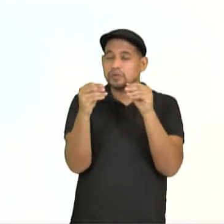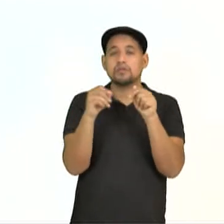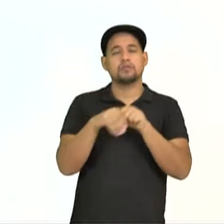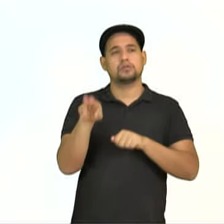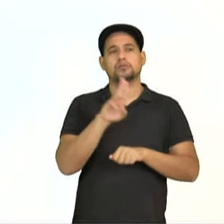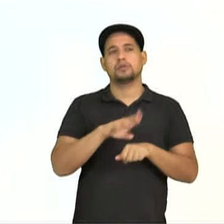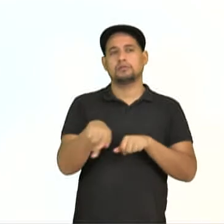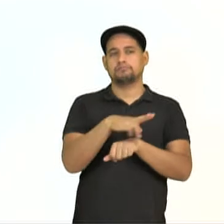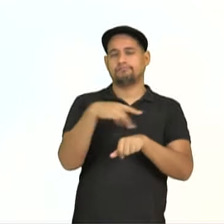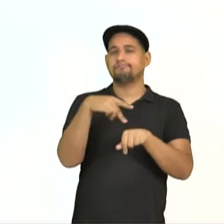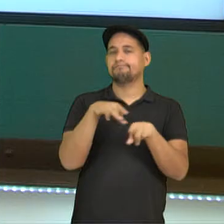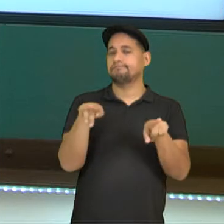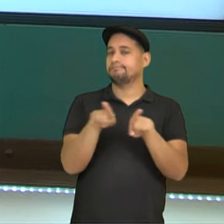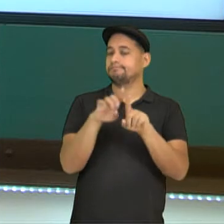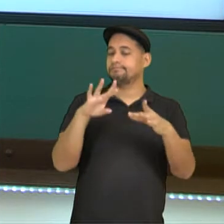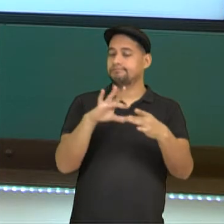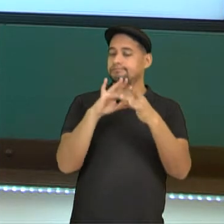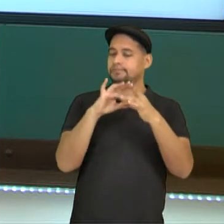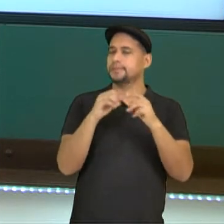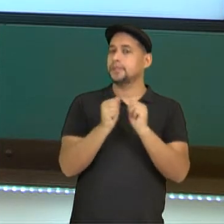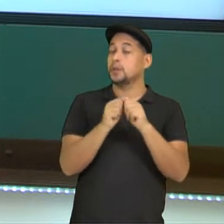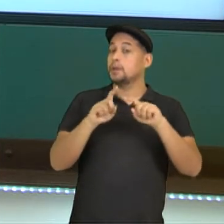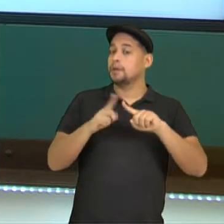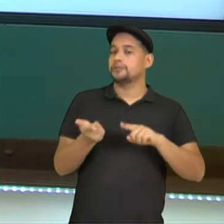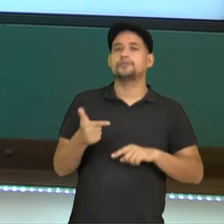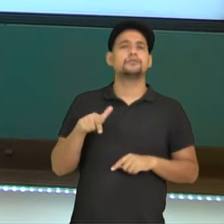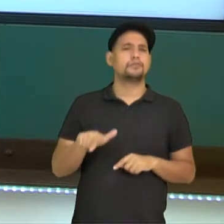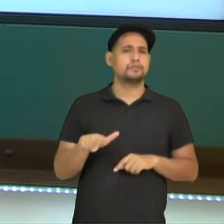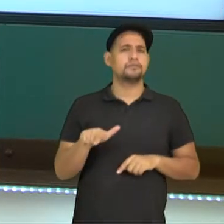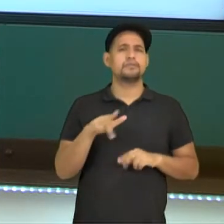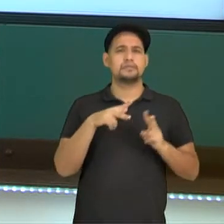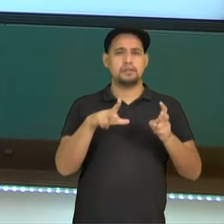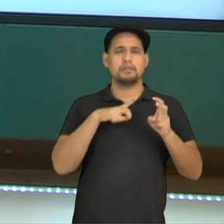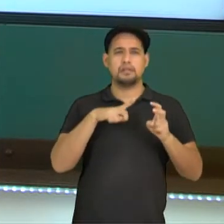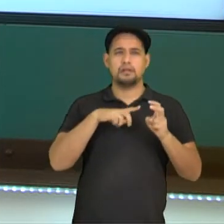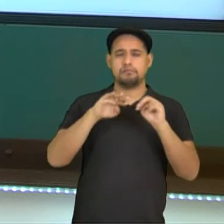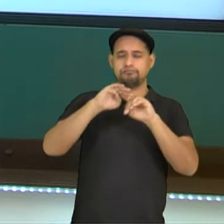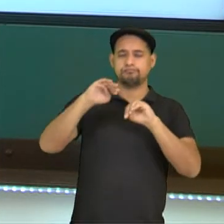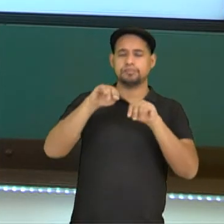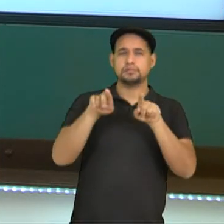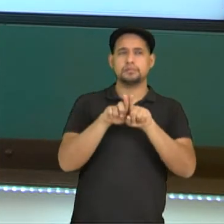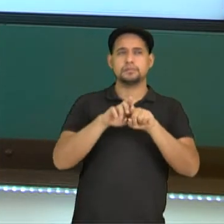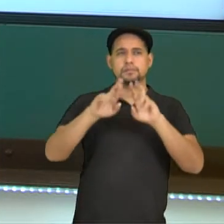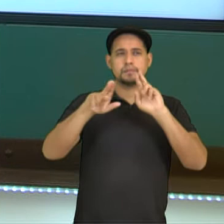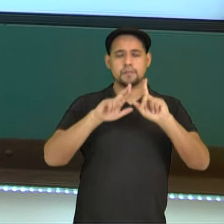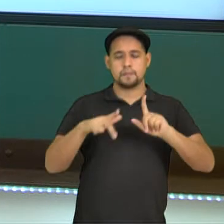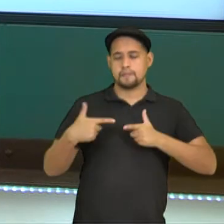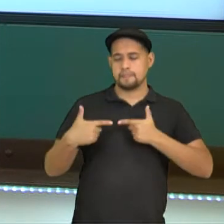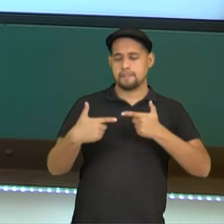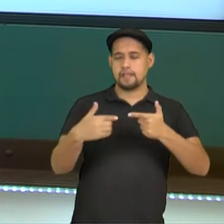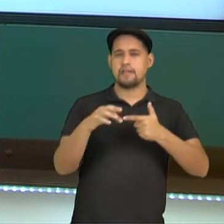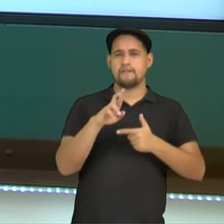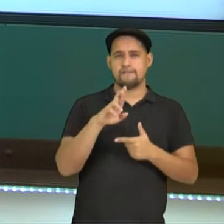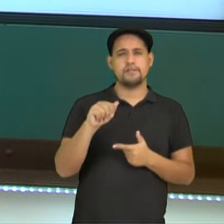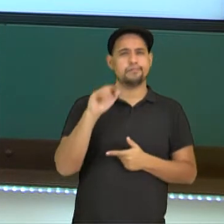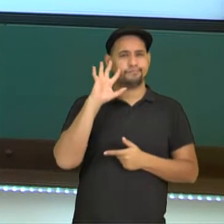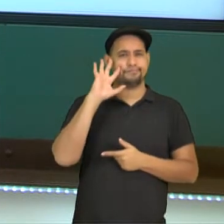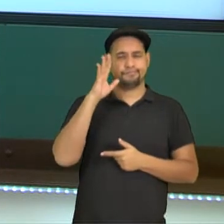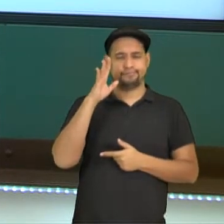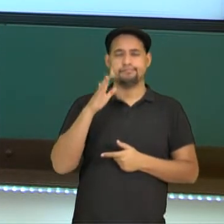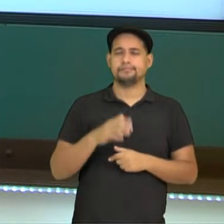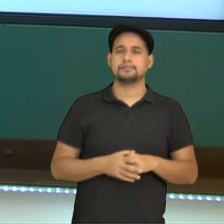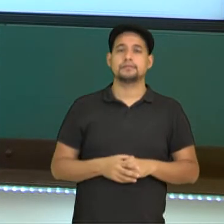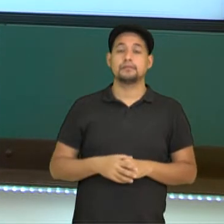dos países aliados. Mais uma vez, você tem essa divisão e elementos da Guerra Fria aqui em